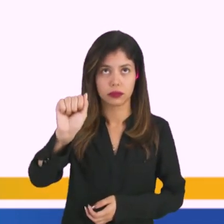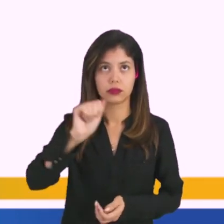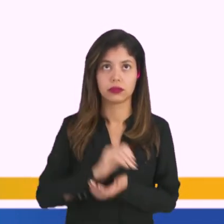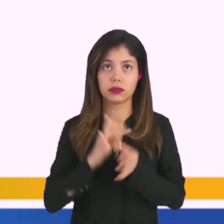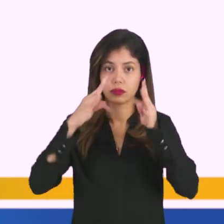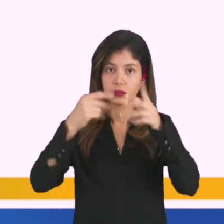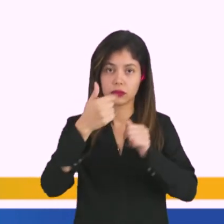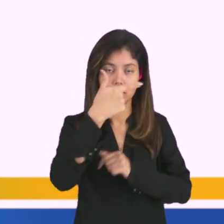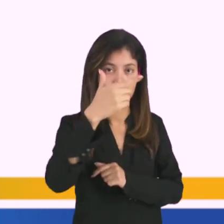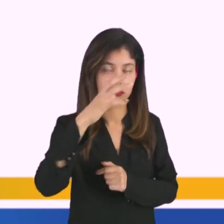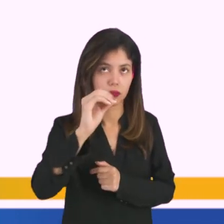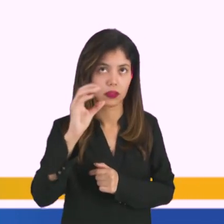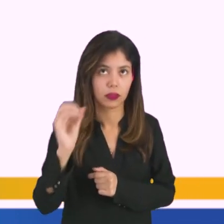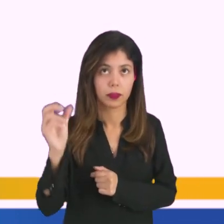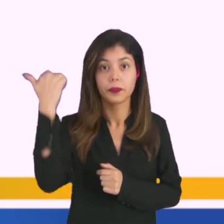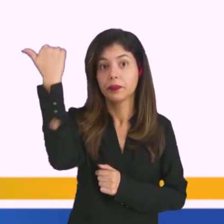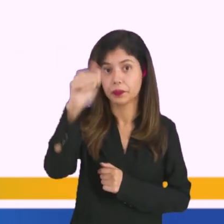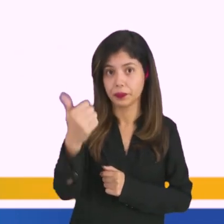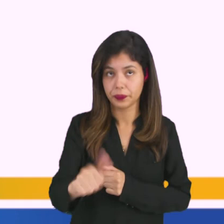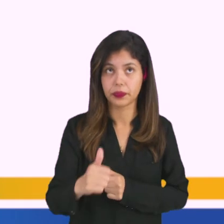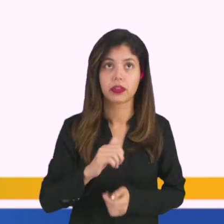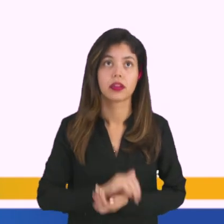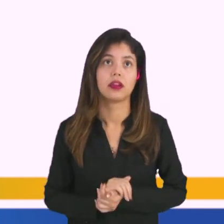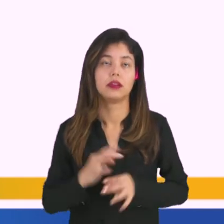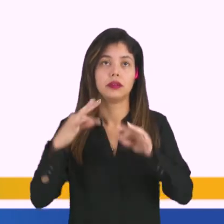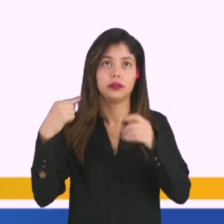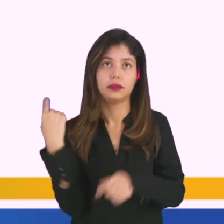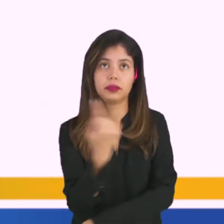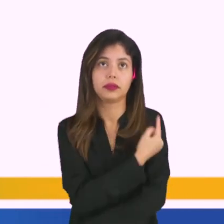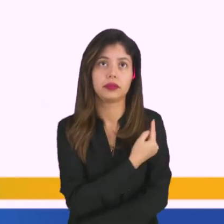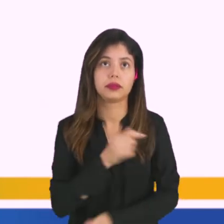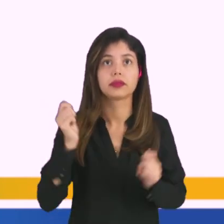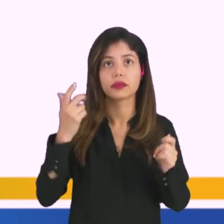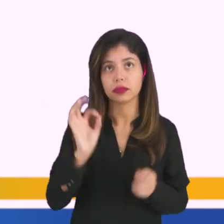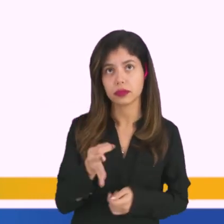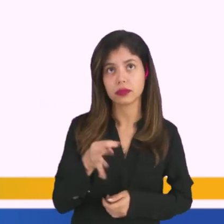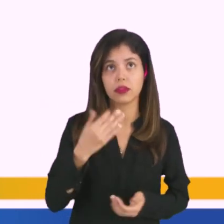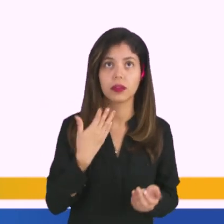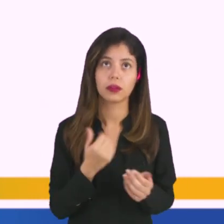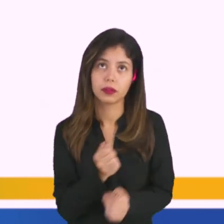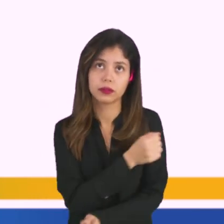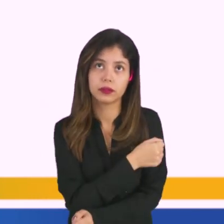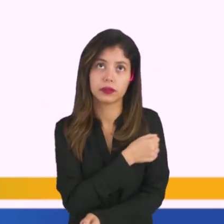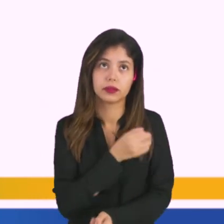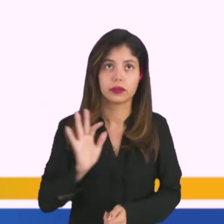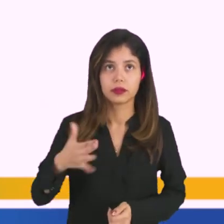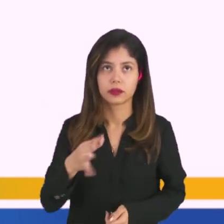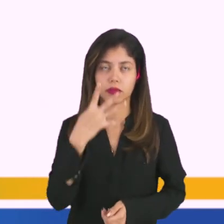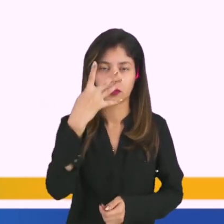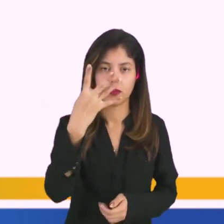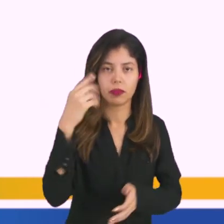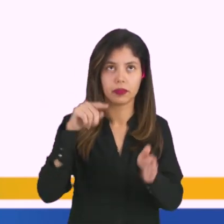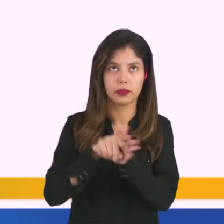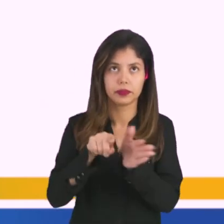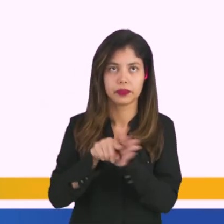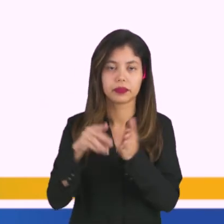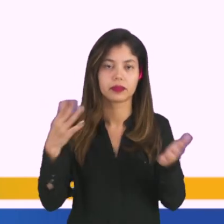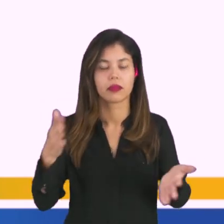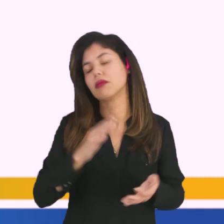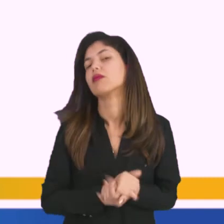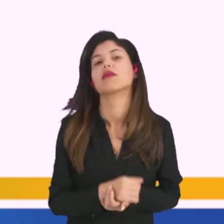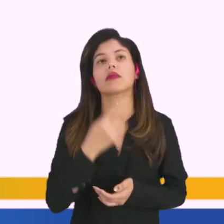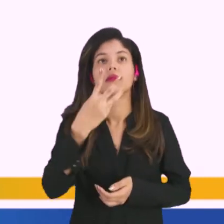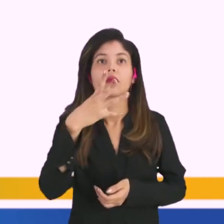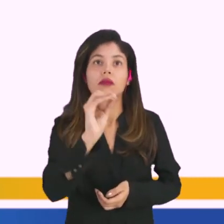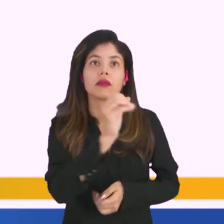os 200 alunos avaliados, certo? E nosso caso favorável serão os alunos que acertaram pelo menos 4 questões, ou